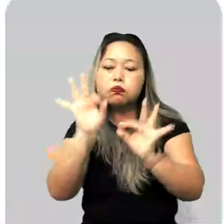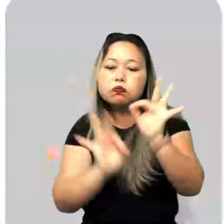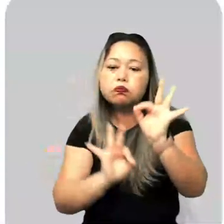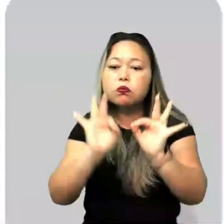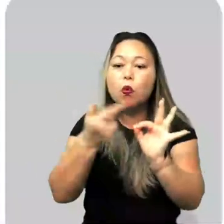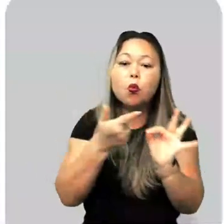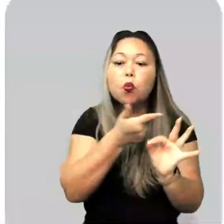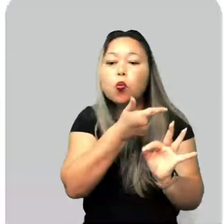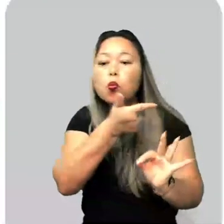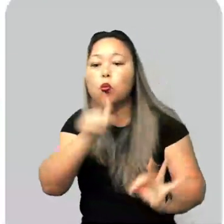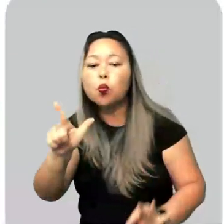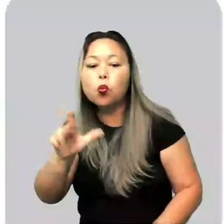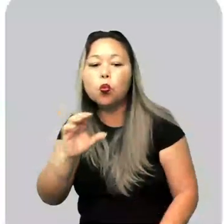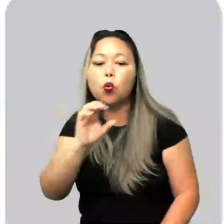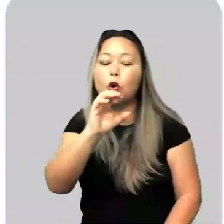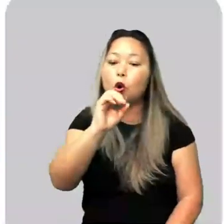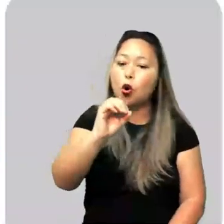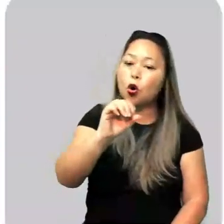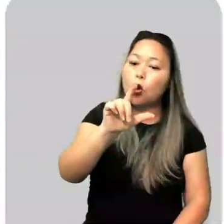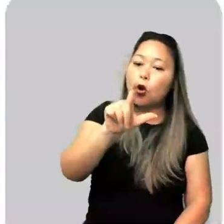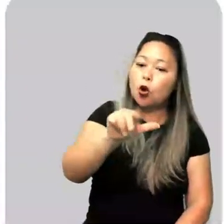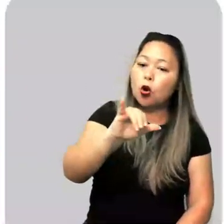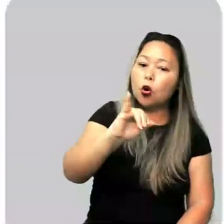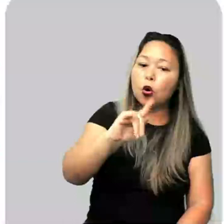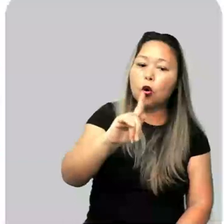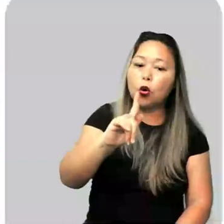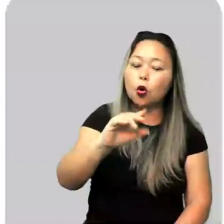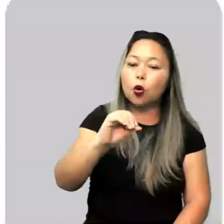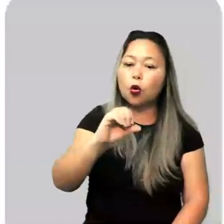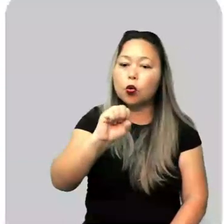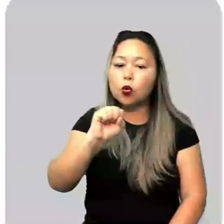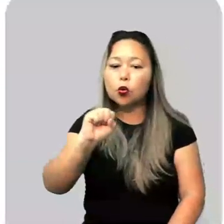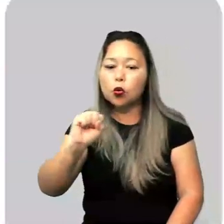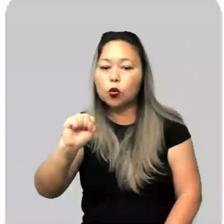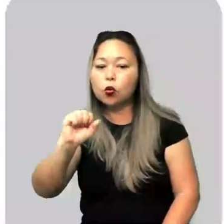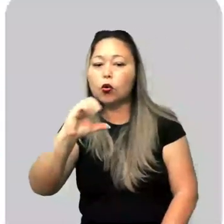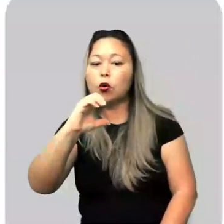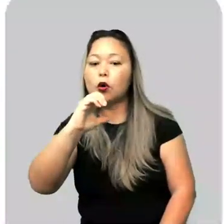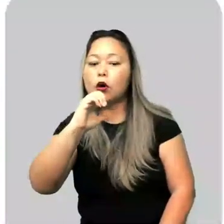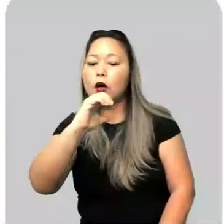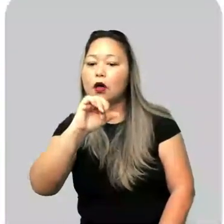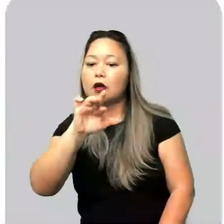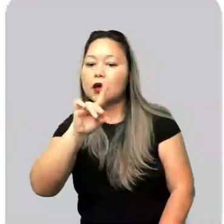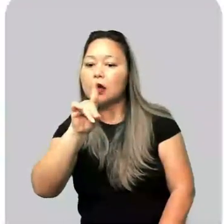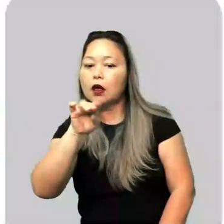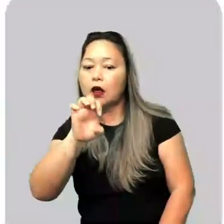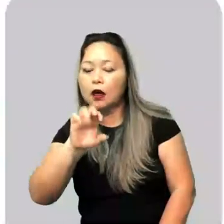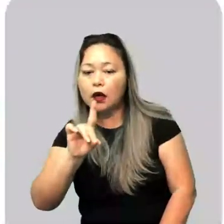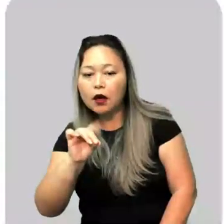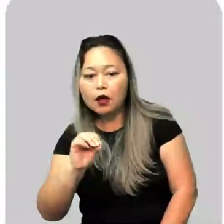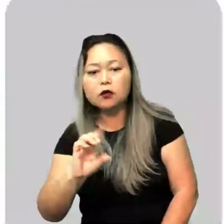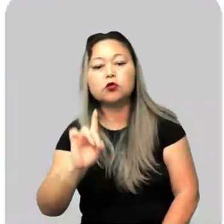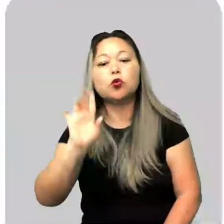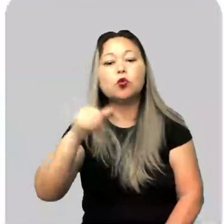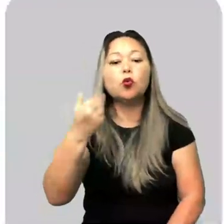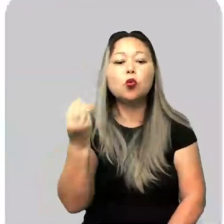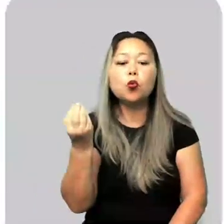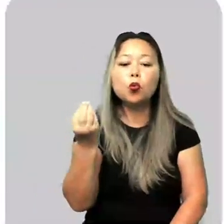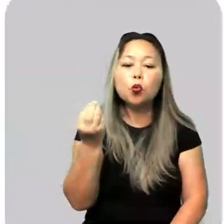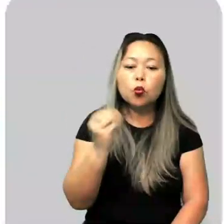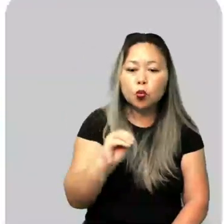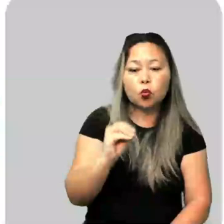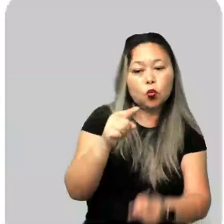de um oligossacarídeo, porque no caso aí tem dois só monossacarídeos. Então você vai ter um oligossacarídeo classificado